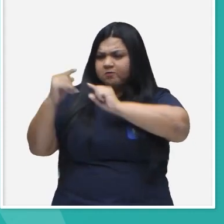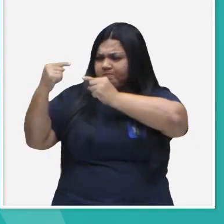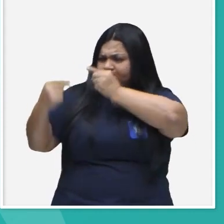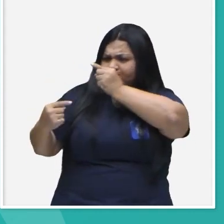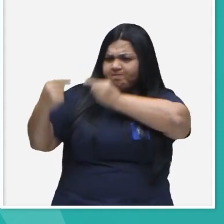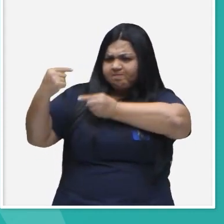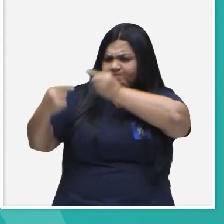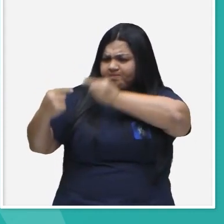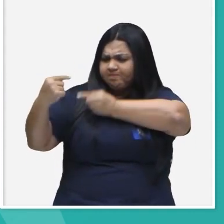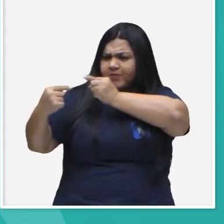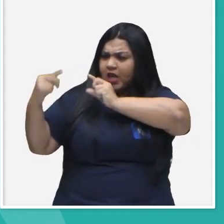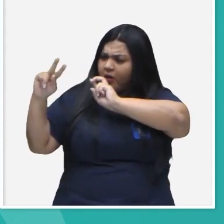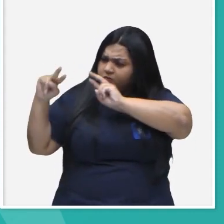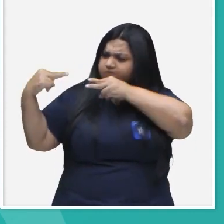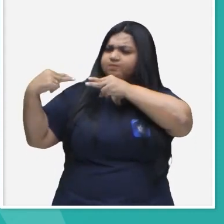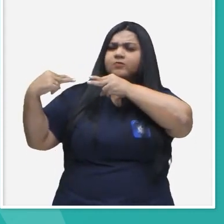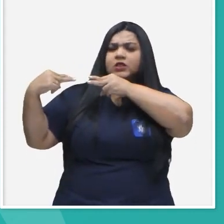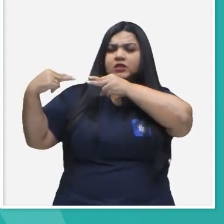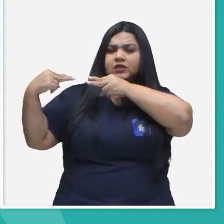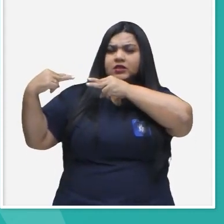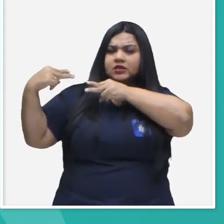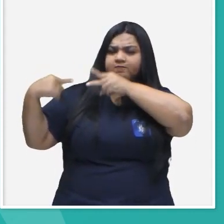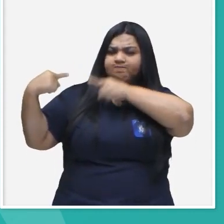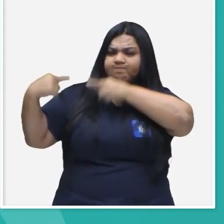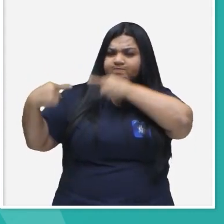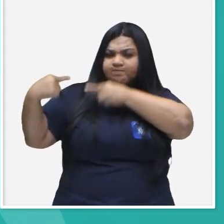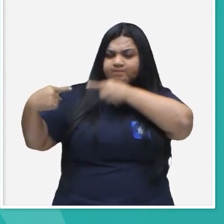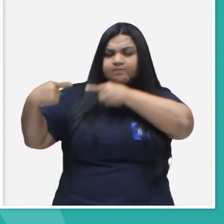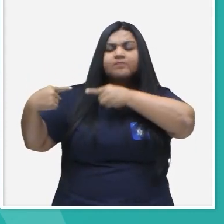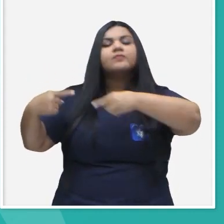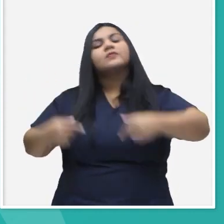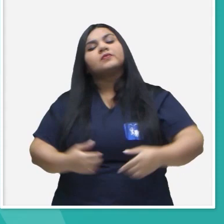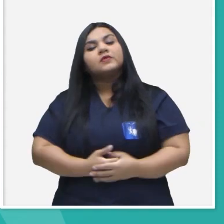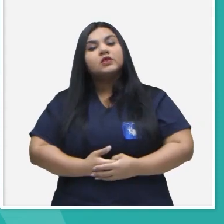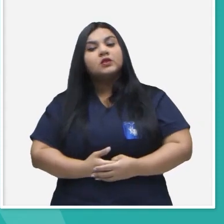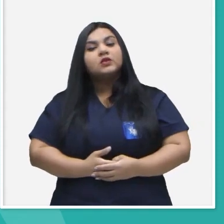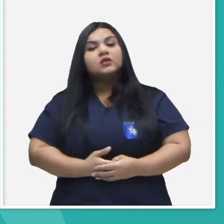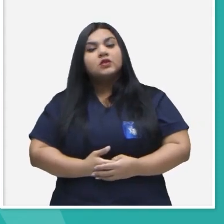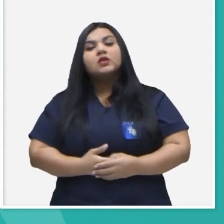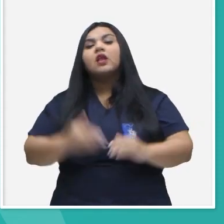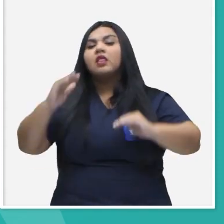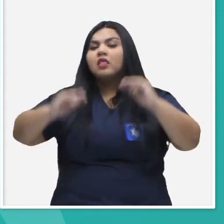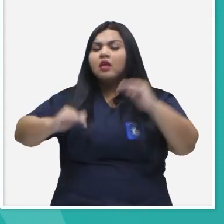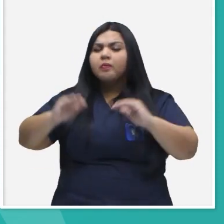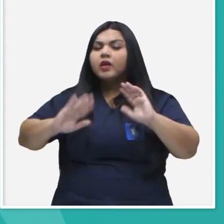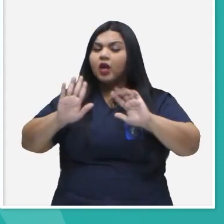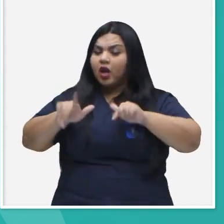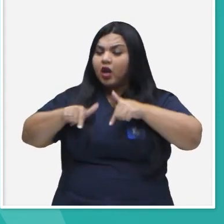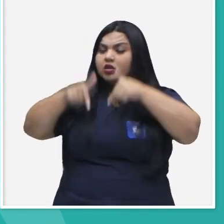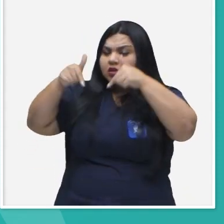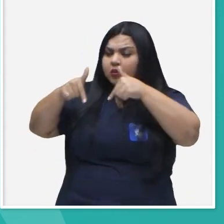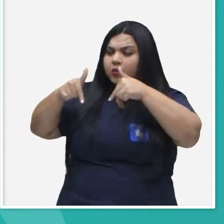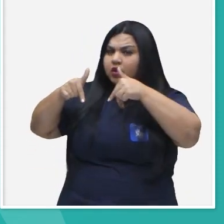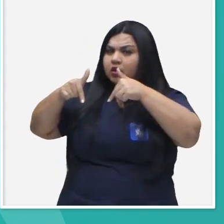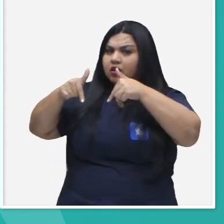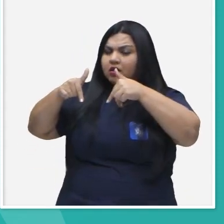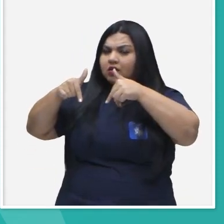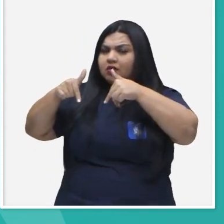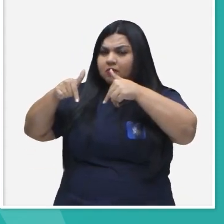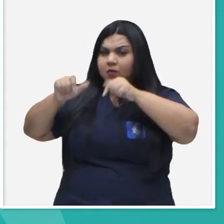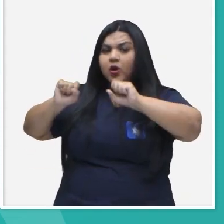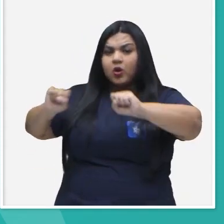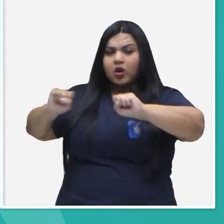eu faço nas ações do meu adversário. Ou seja, dependendo da ação dele, eu tenho uma ação que